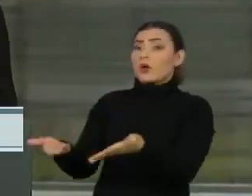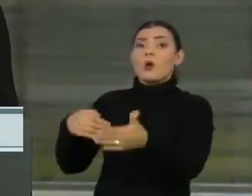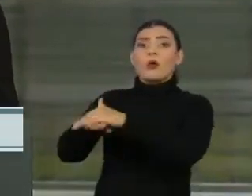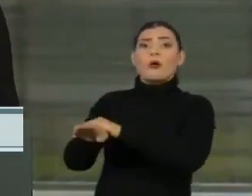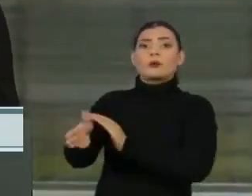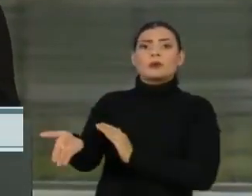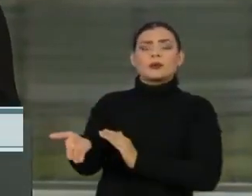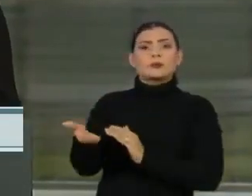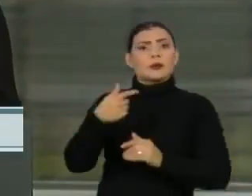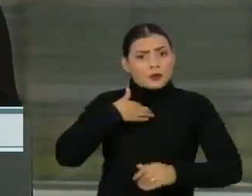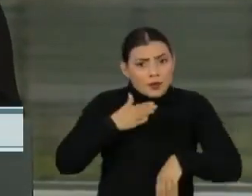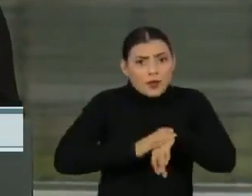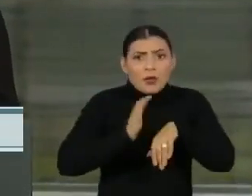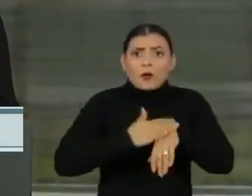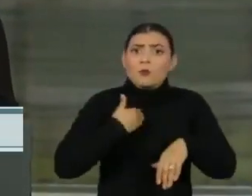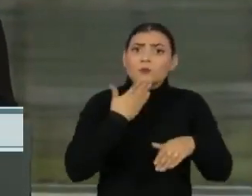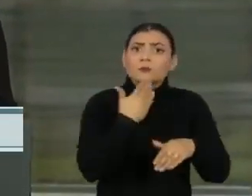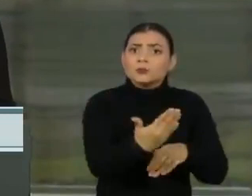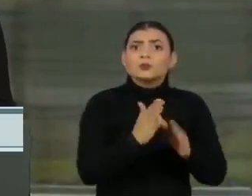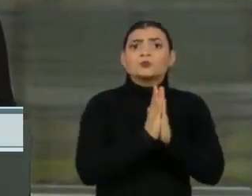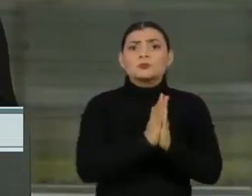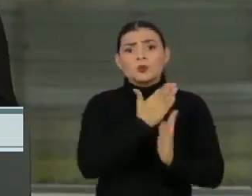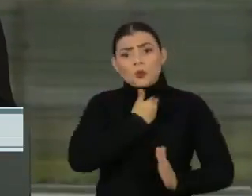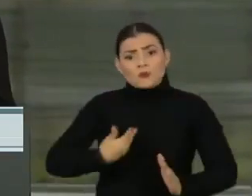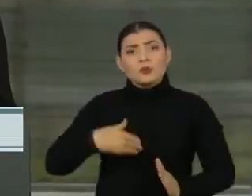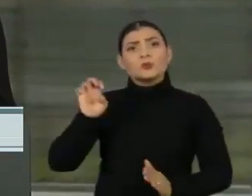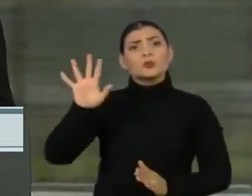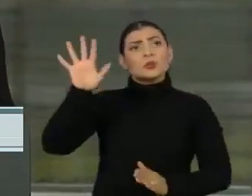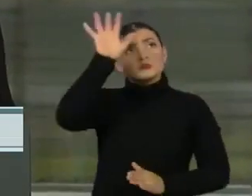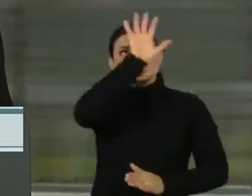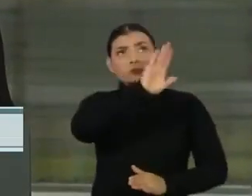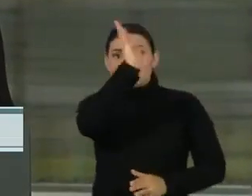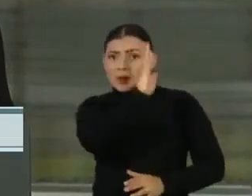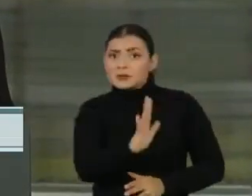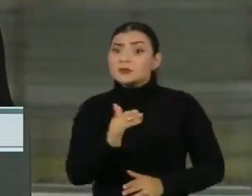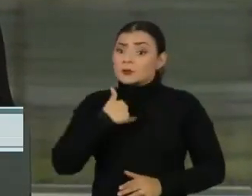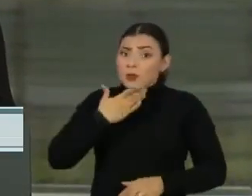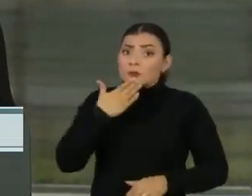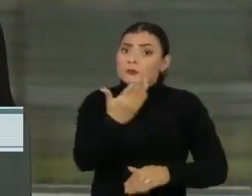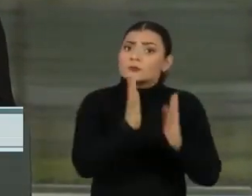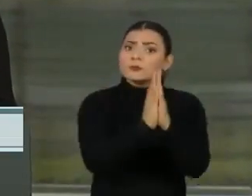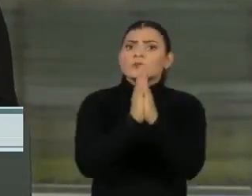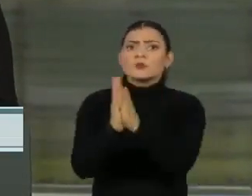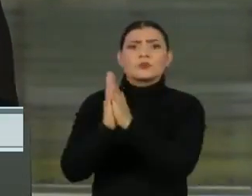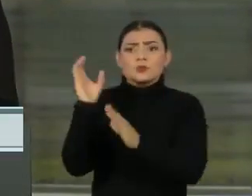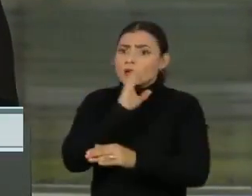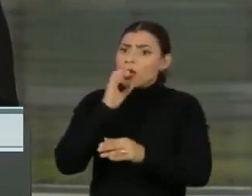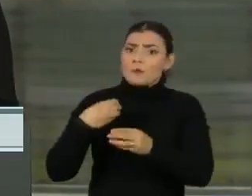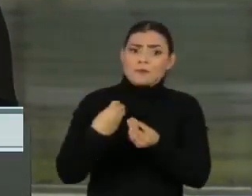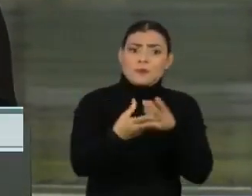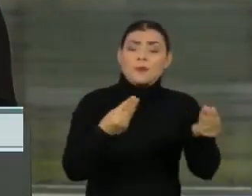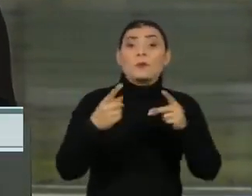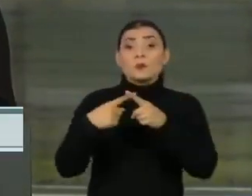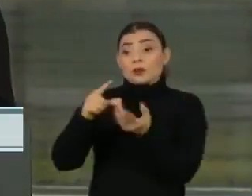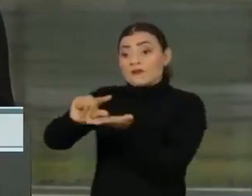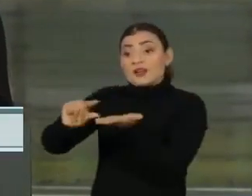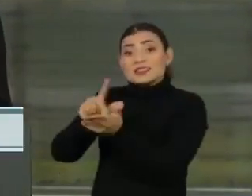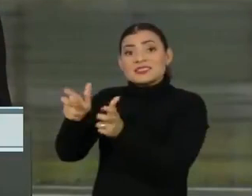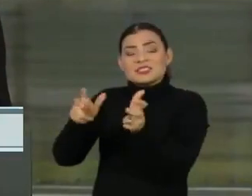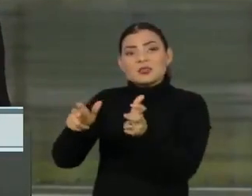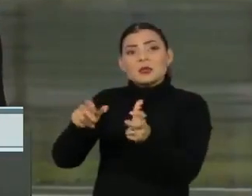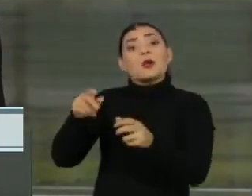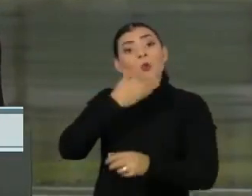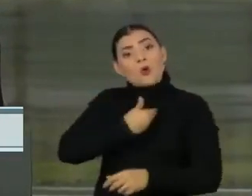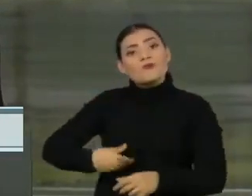Faço isso em nome de todos os governadores dos estados brasileiros, porque as vacinas, essas vacinas da Janssen foram doadas